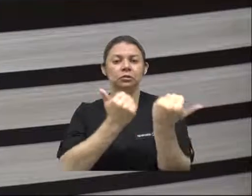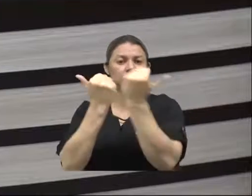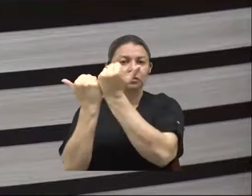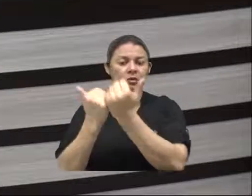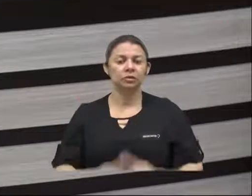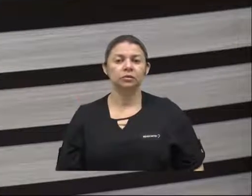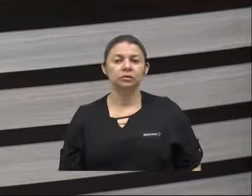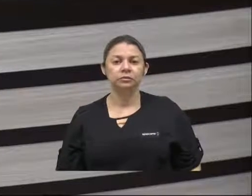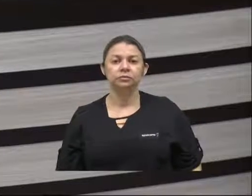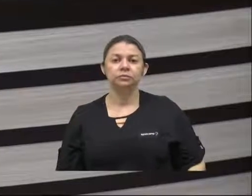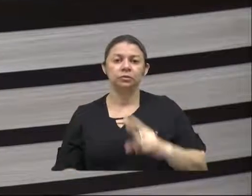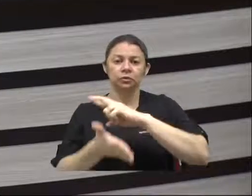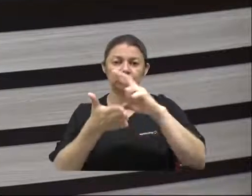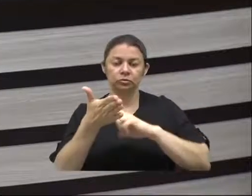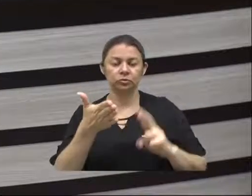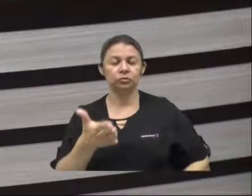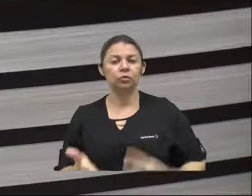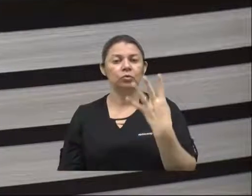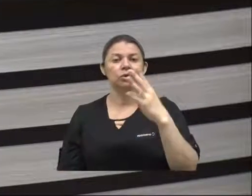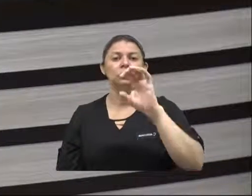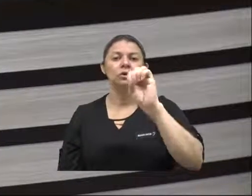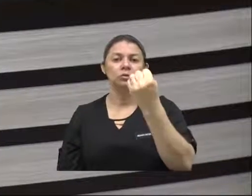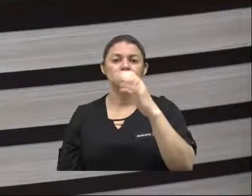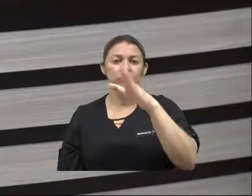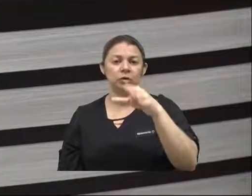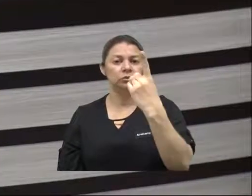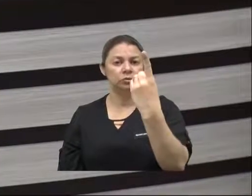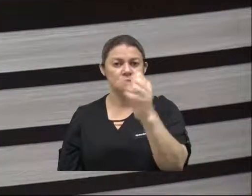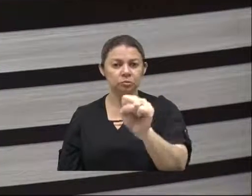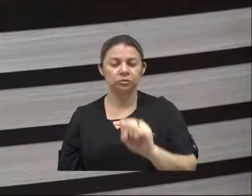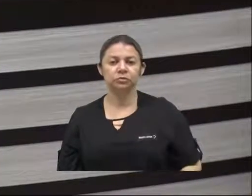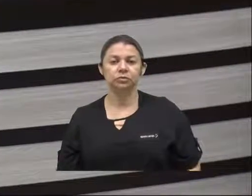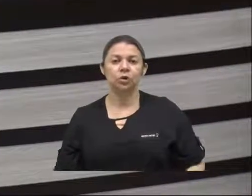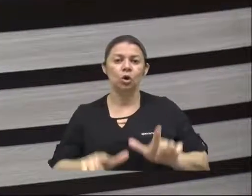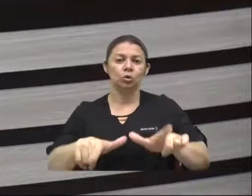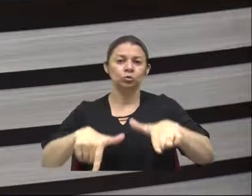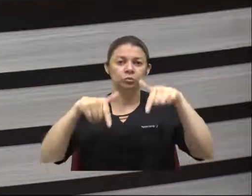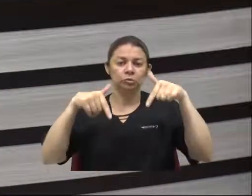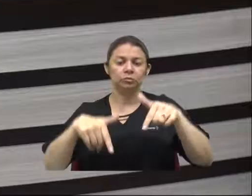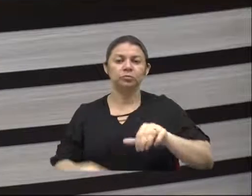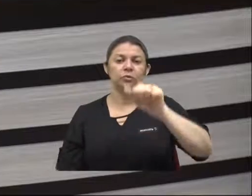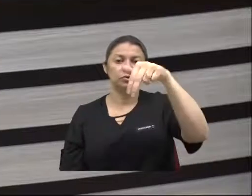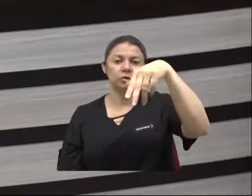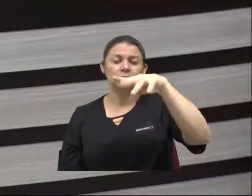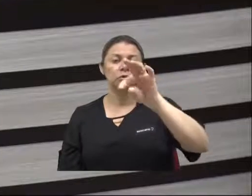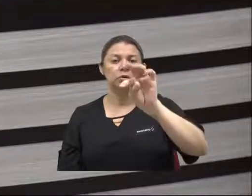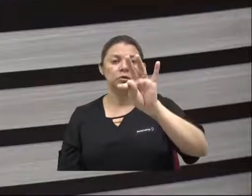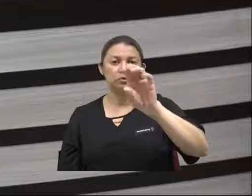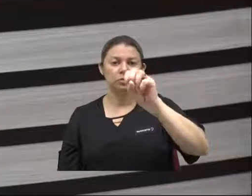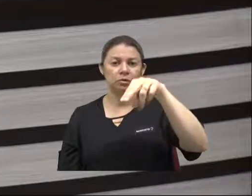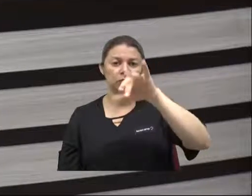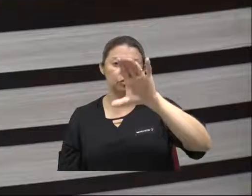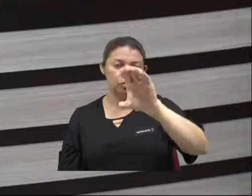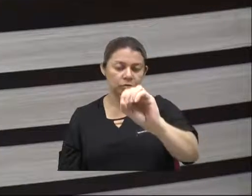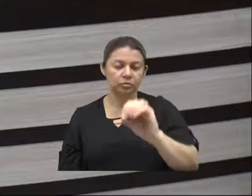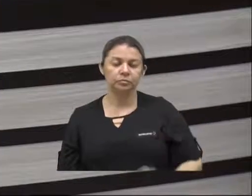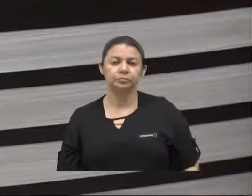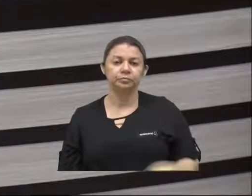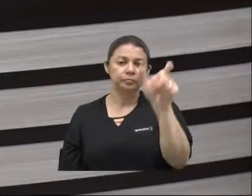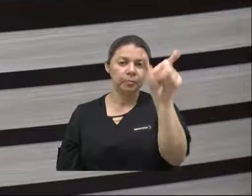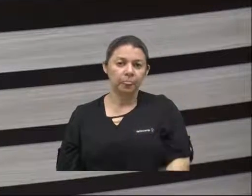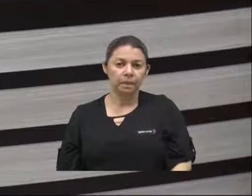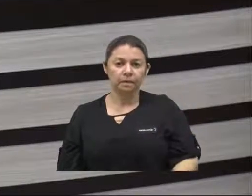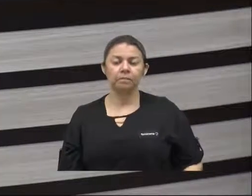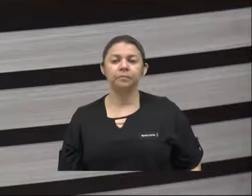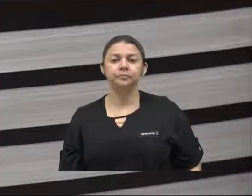projeto de resolução número 48/2018, que institui o diploma Antônio Luiz Tucumantel, no âmbito do município de Limeira, aos